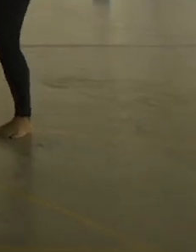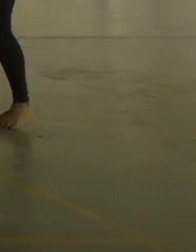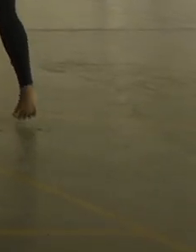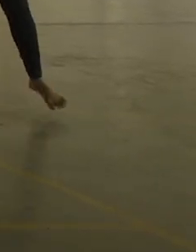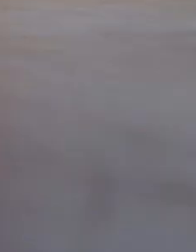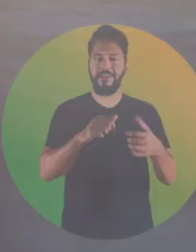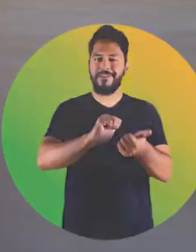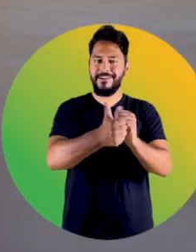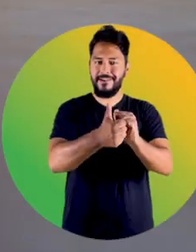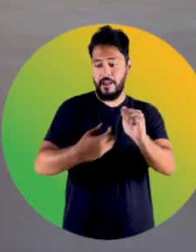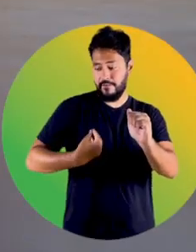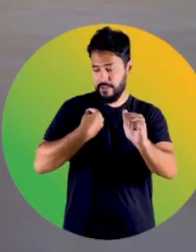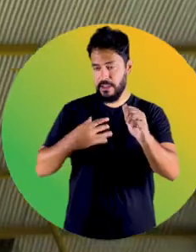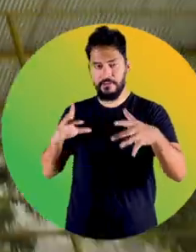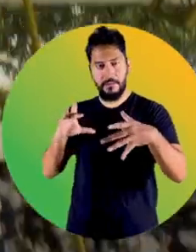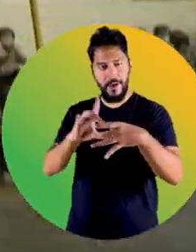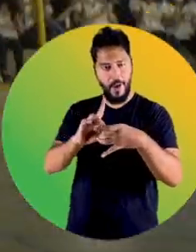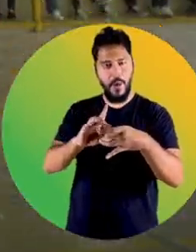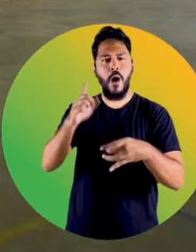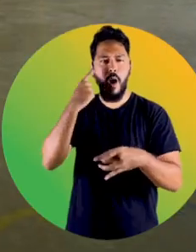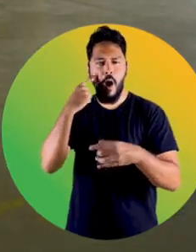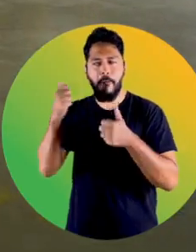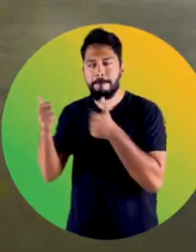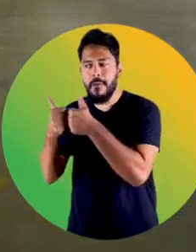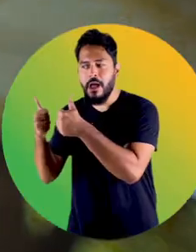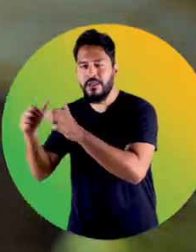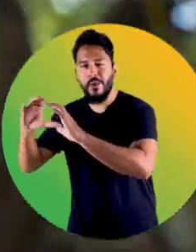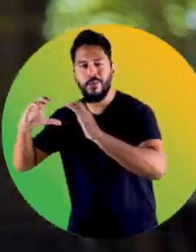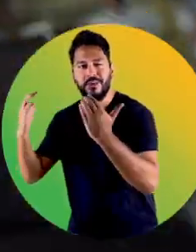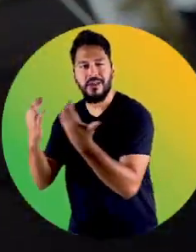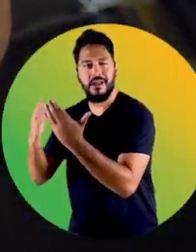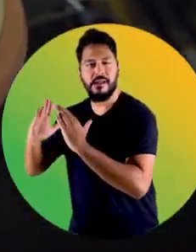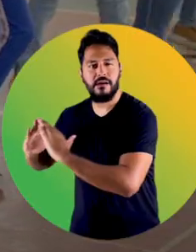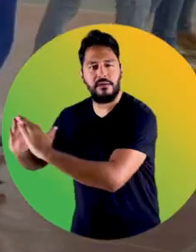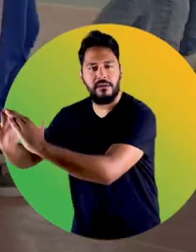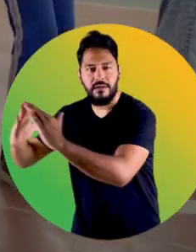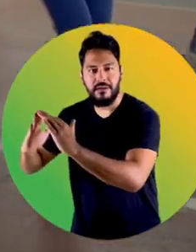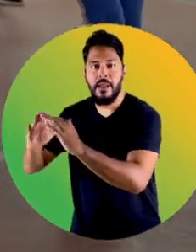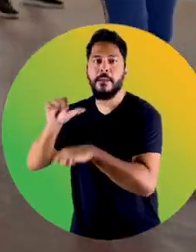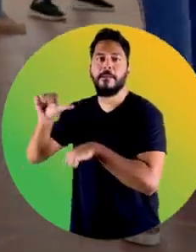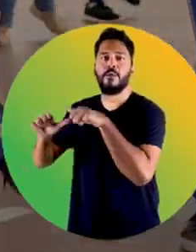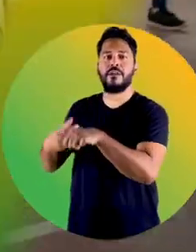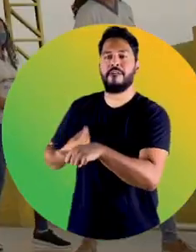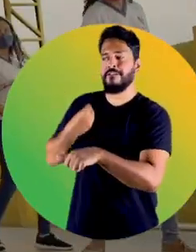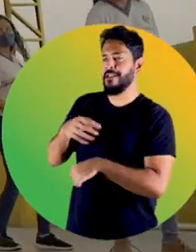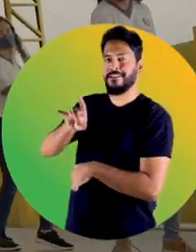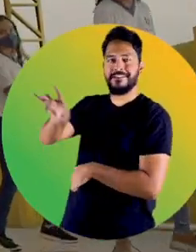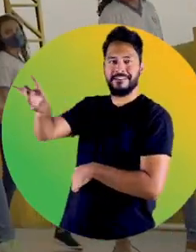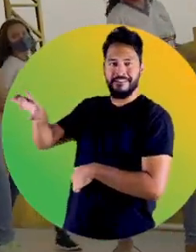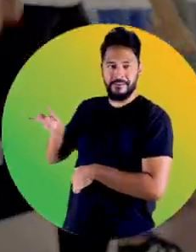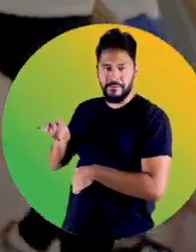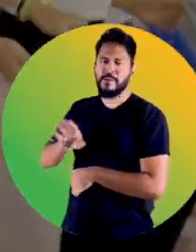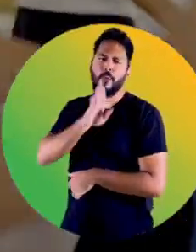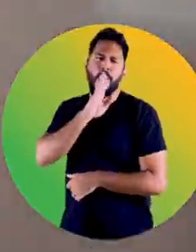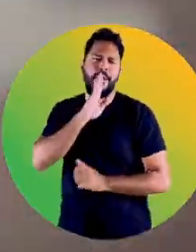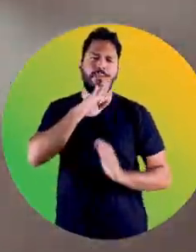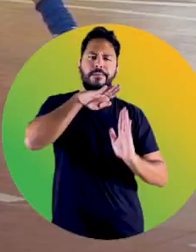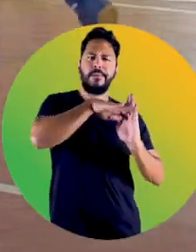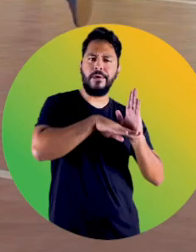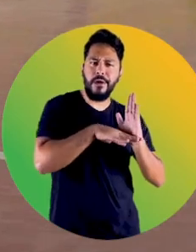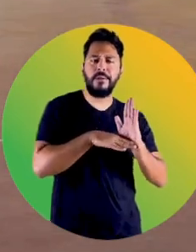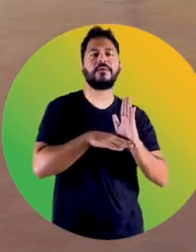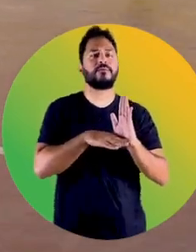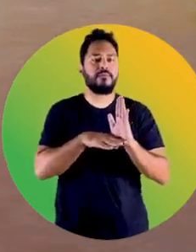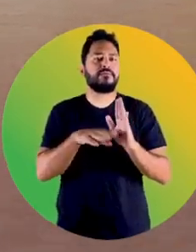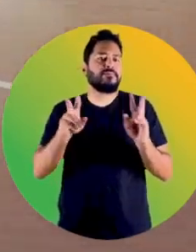uma coreografia. E uma quadra na comunidade muda a vida de todo mundo. Por isso, conheça o programa Quadra Viva, do Governo de